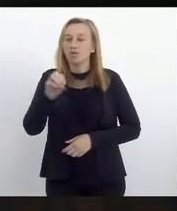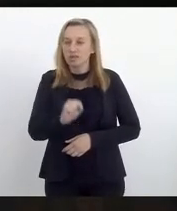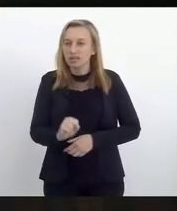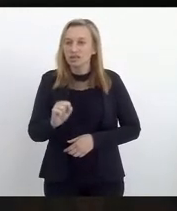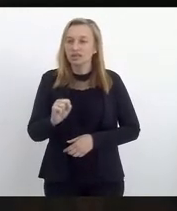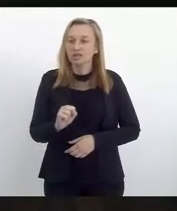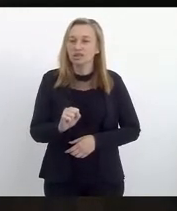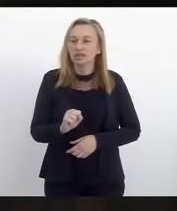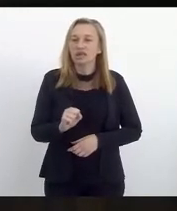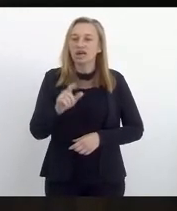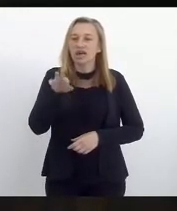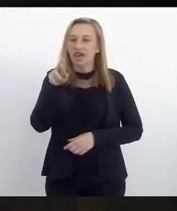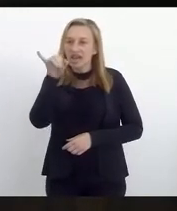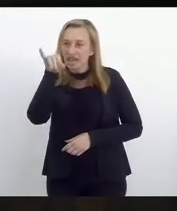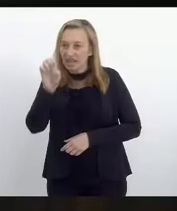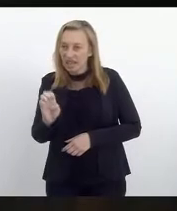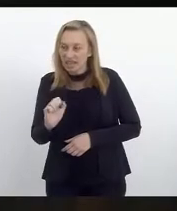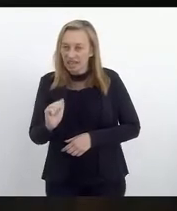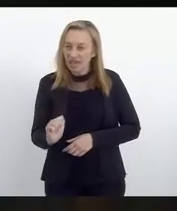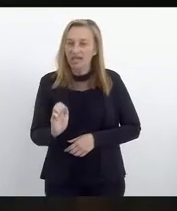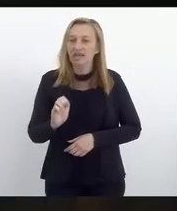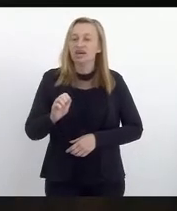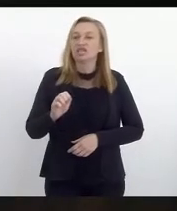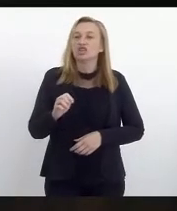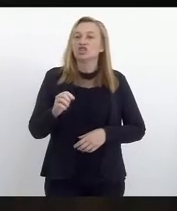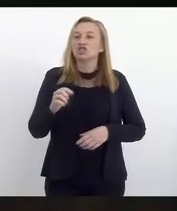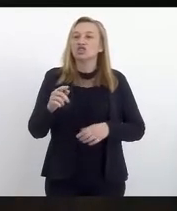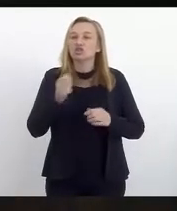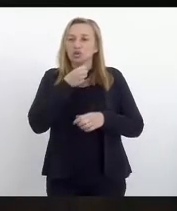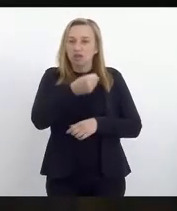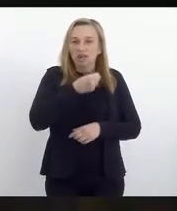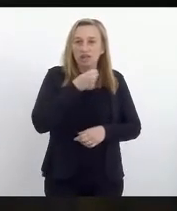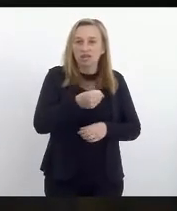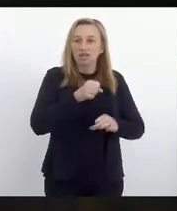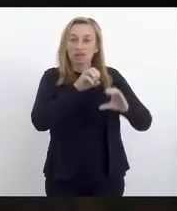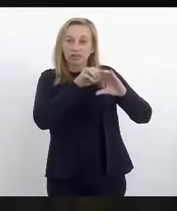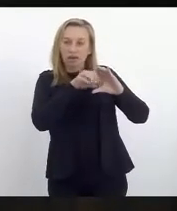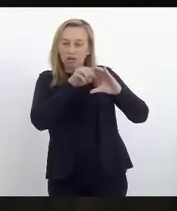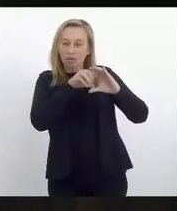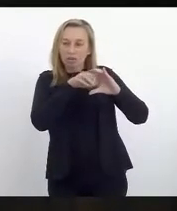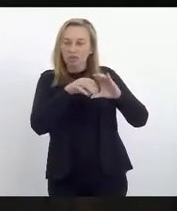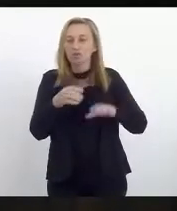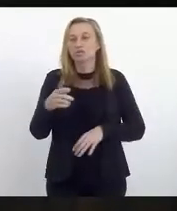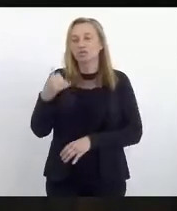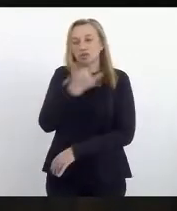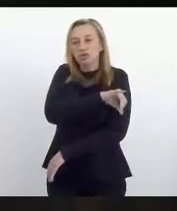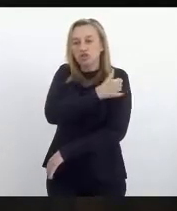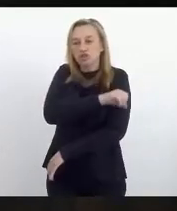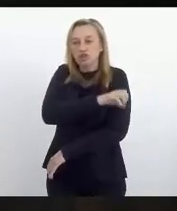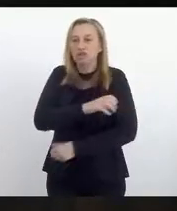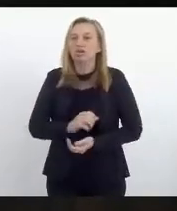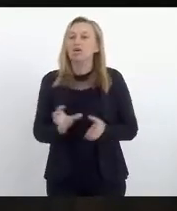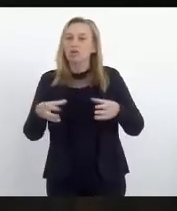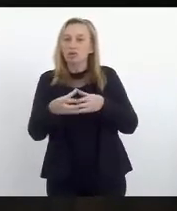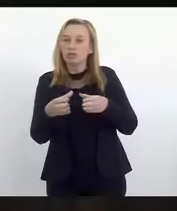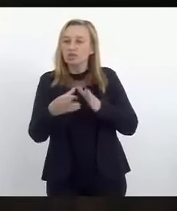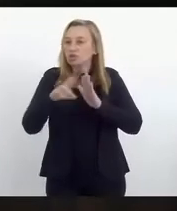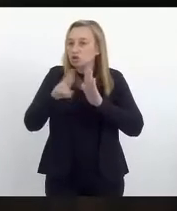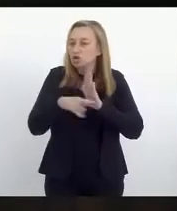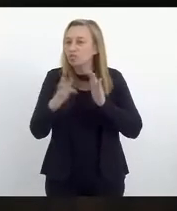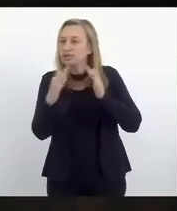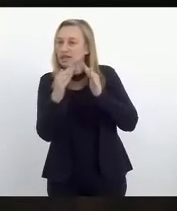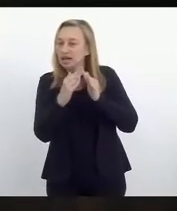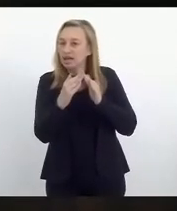senhor Eric Rianelli, jornalista e repórter da Rede Globo, Rio de Janeiro. Pareceres da Comissão de Normas Internas